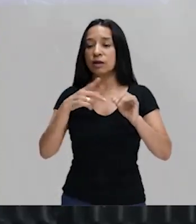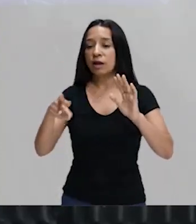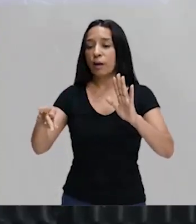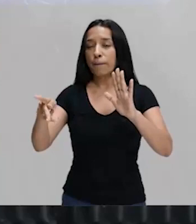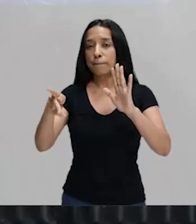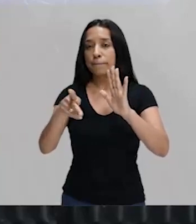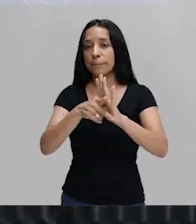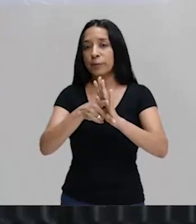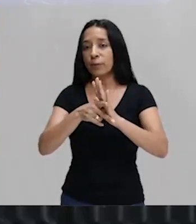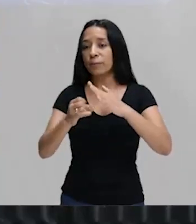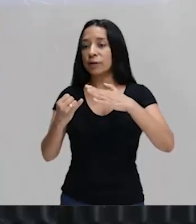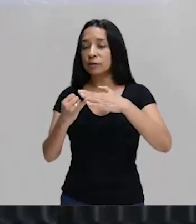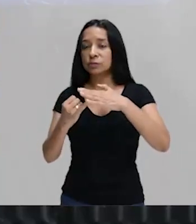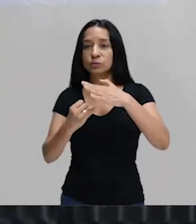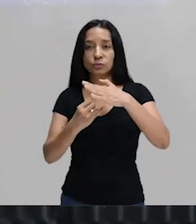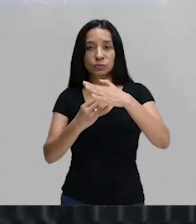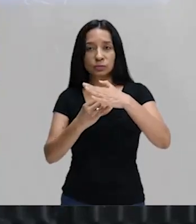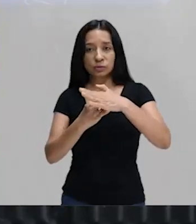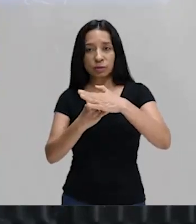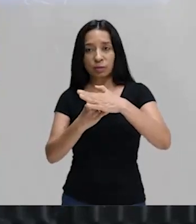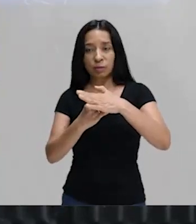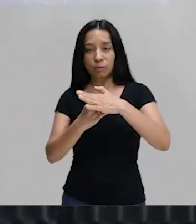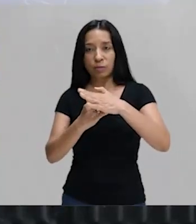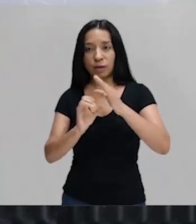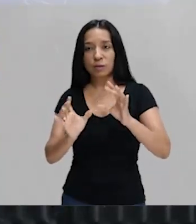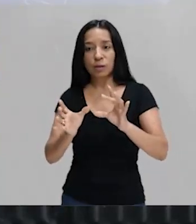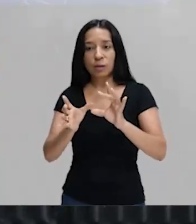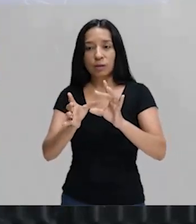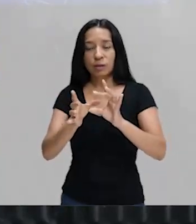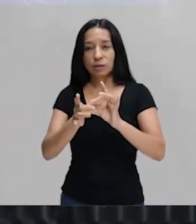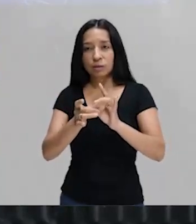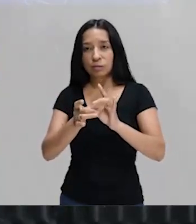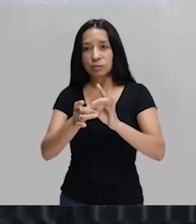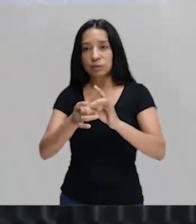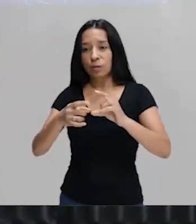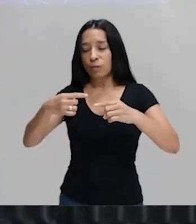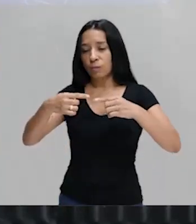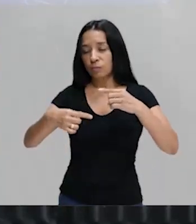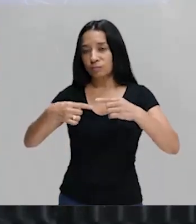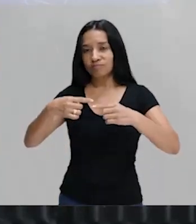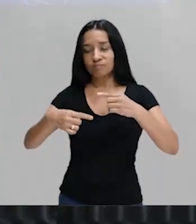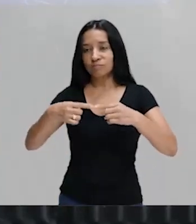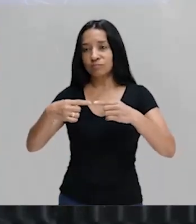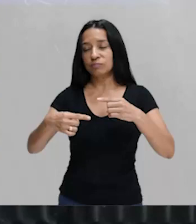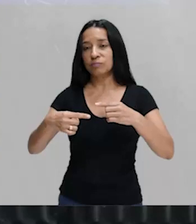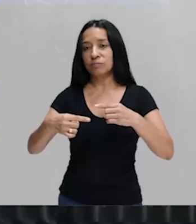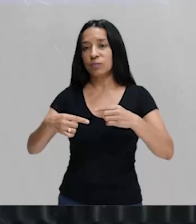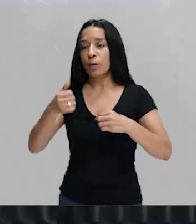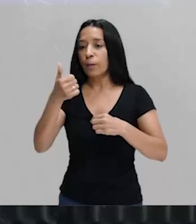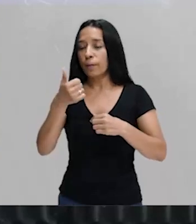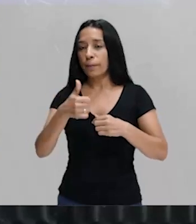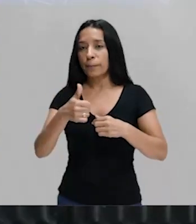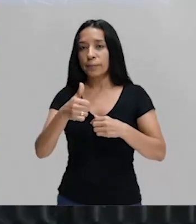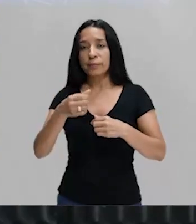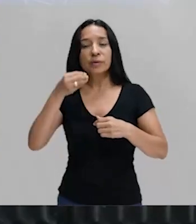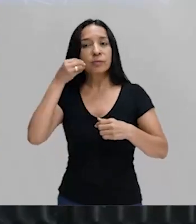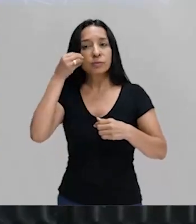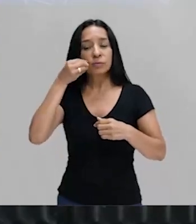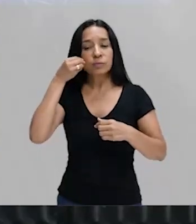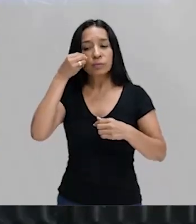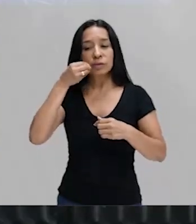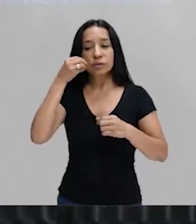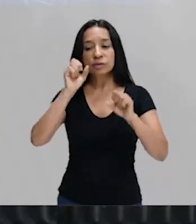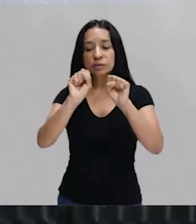própria instituição do parlamentarismo. É a primeira experiência parlamentarista, de um sistema